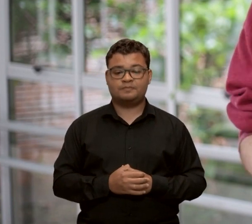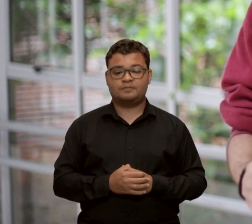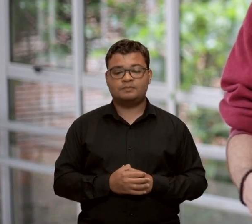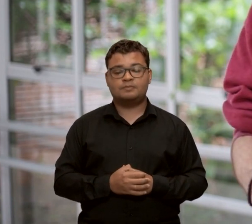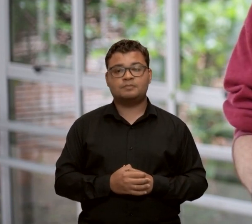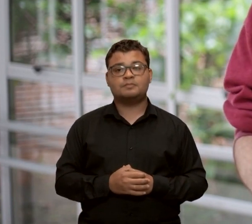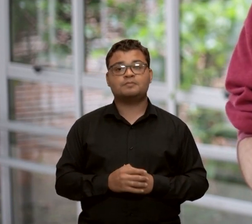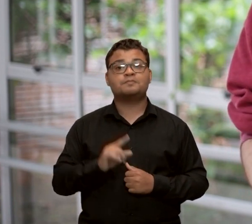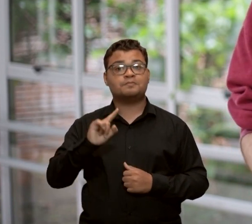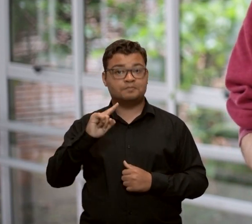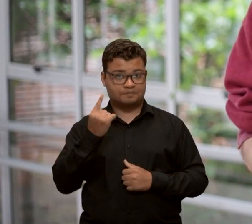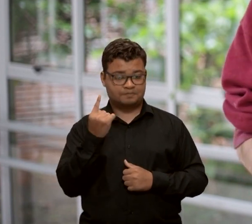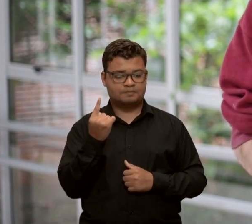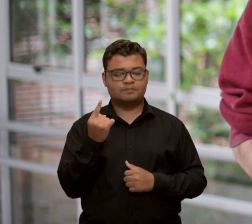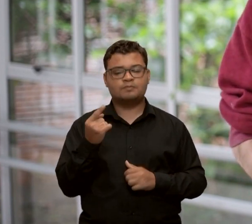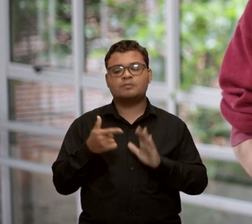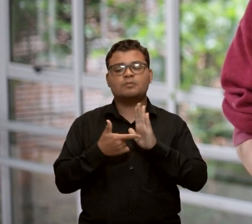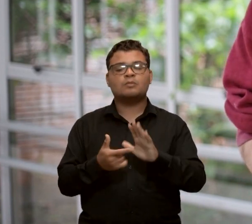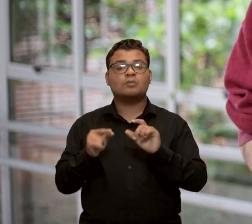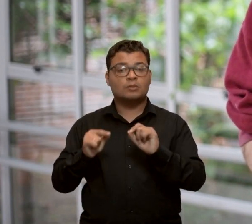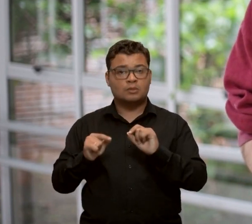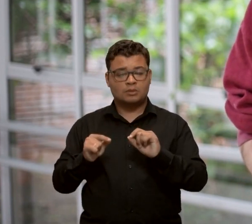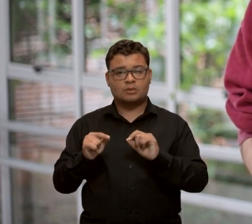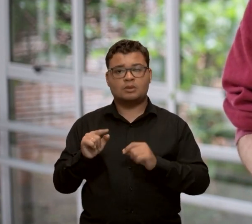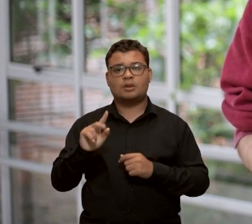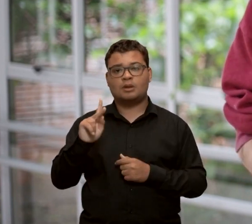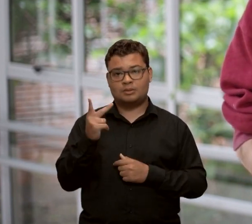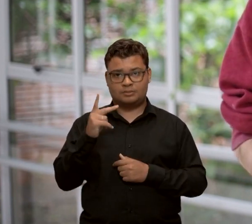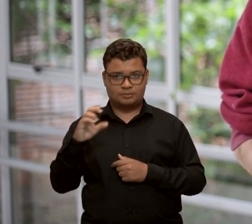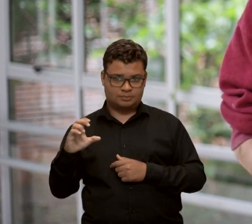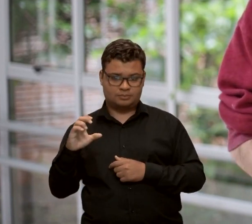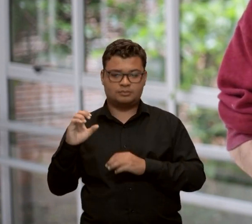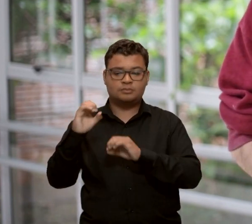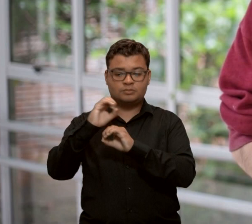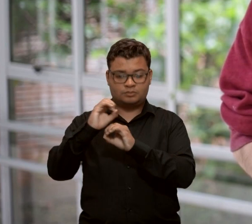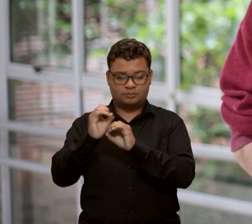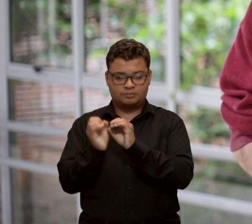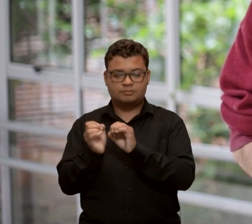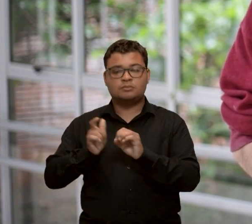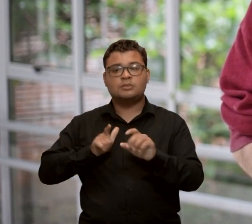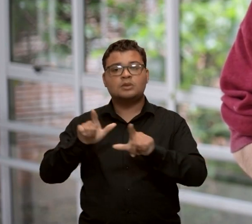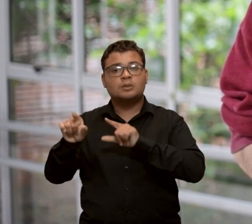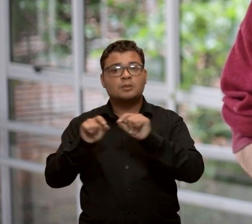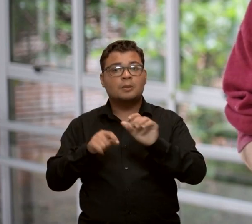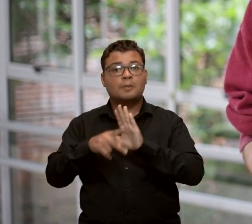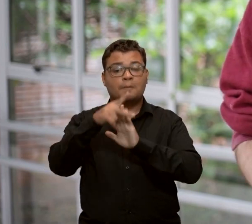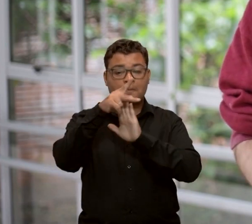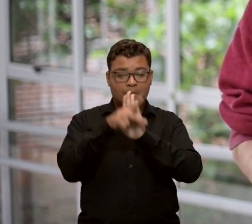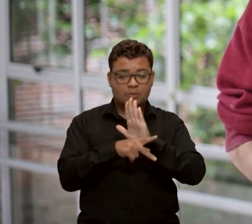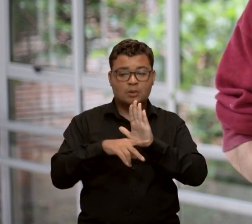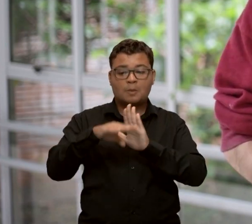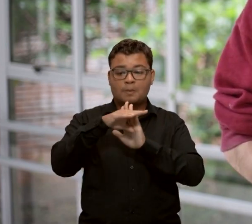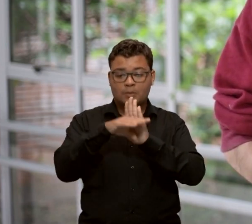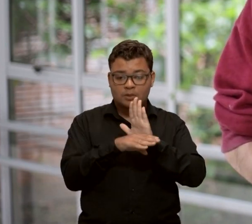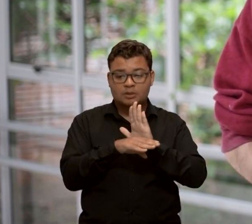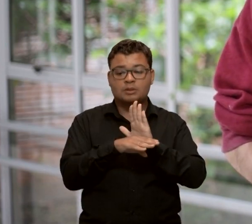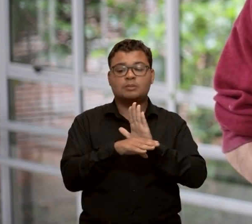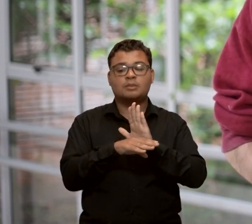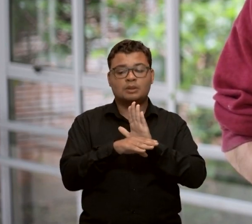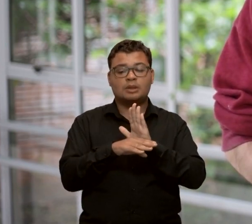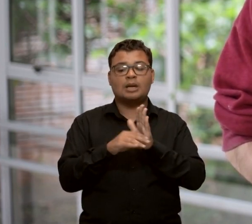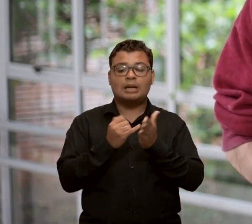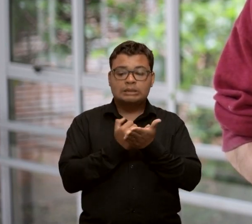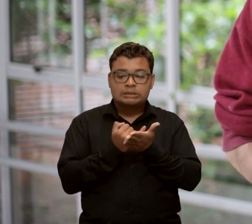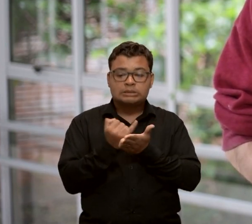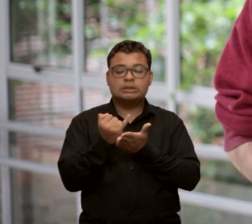Para começar por hoje, o Hospital das Clínicas da UFG está selecionando projetos para o Programa de Iniciação Tecnológica da Rede